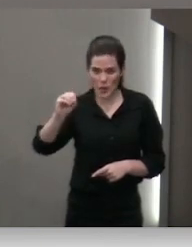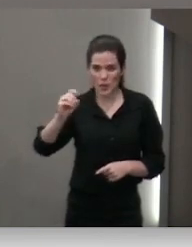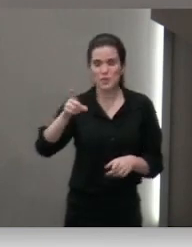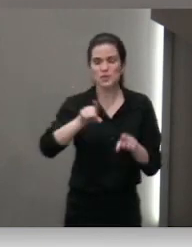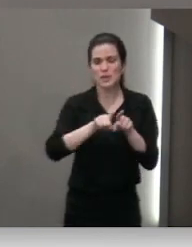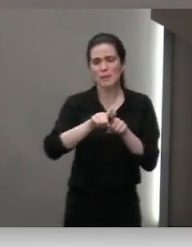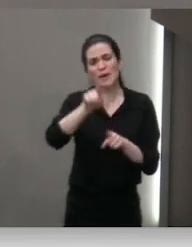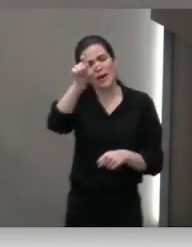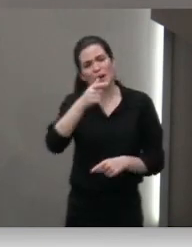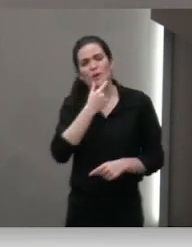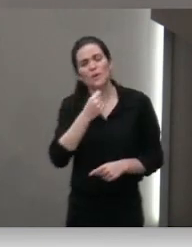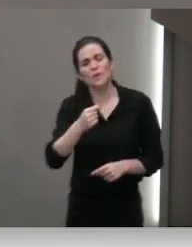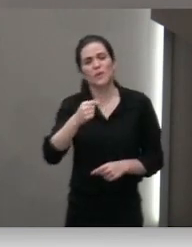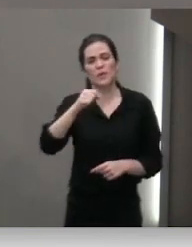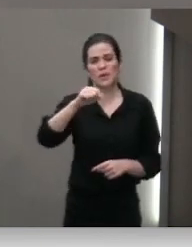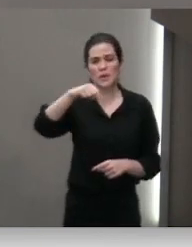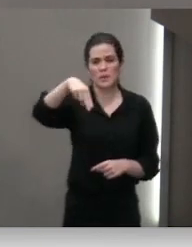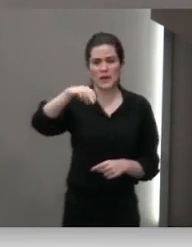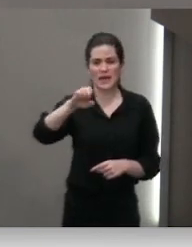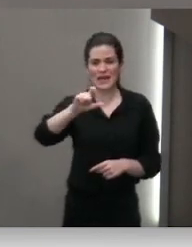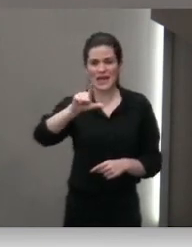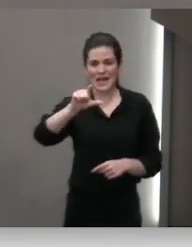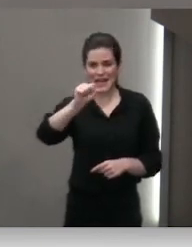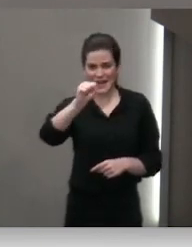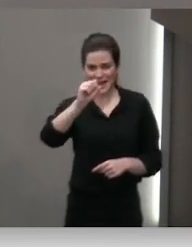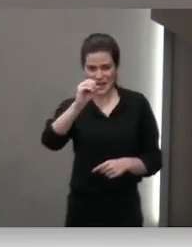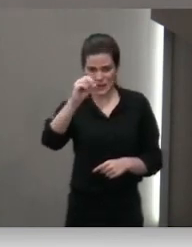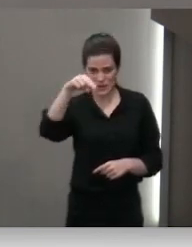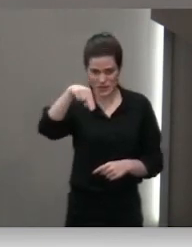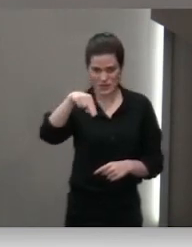Bortolucci, o nosso amigo Ironi Andrade,